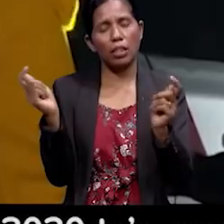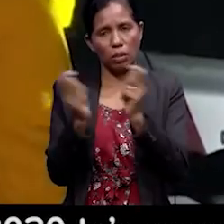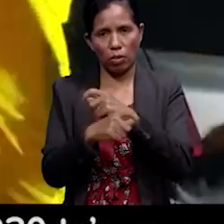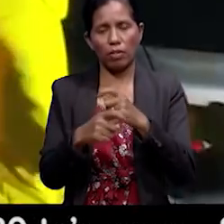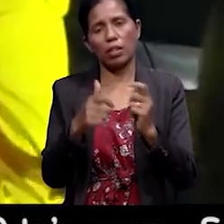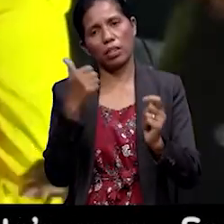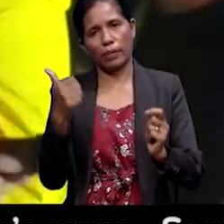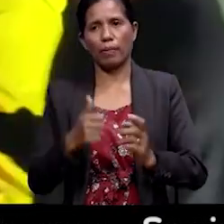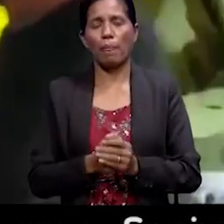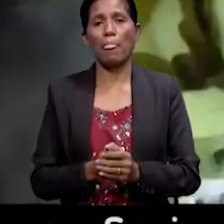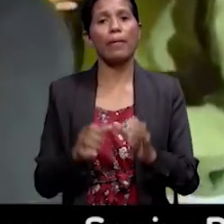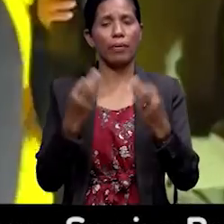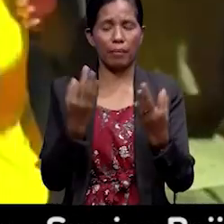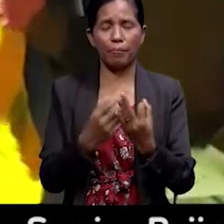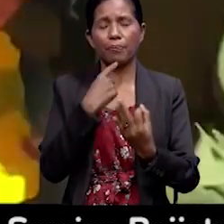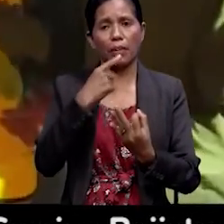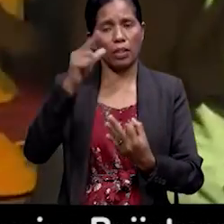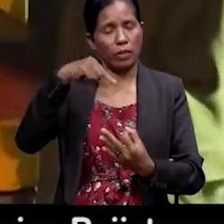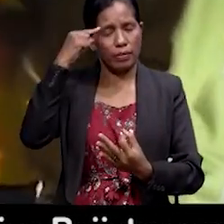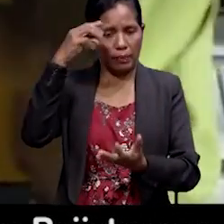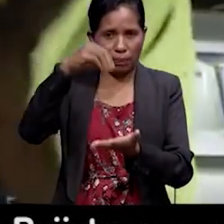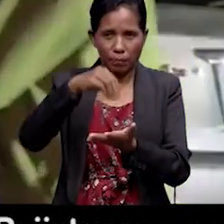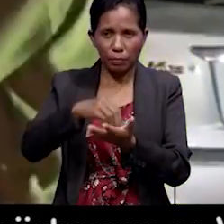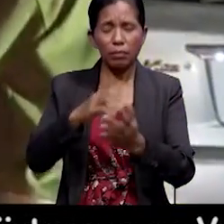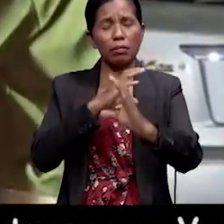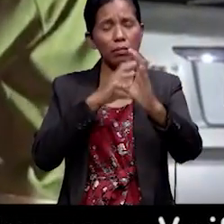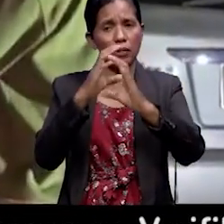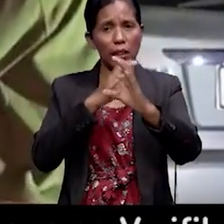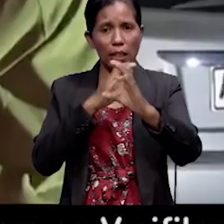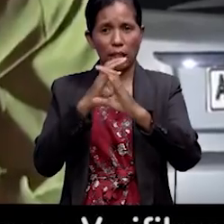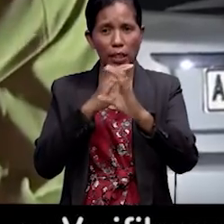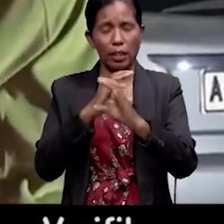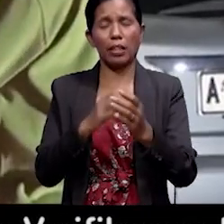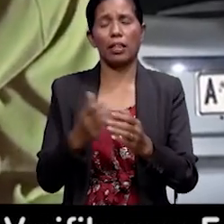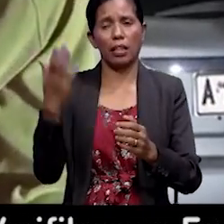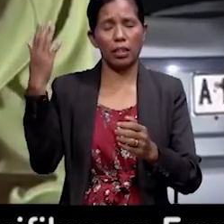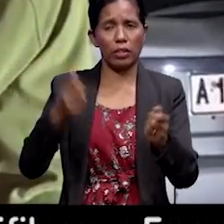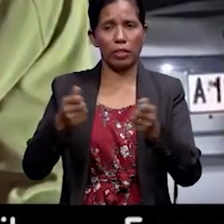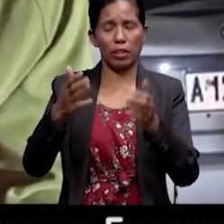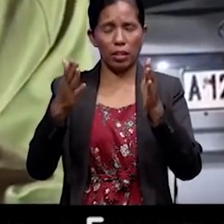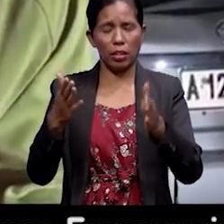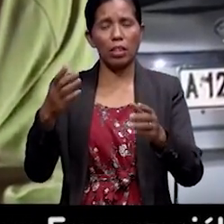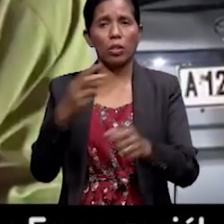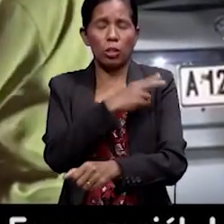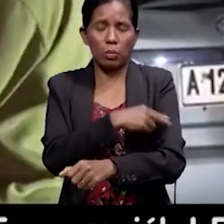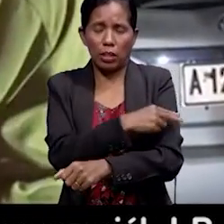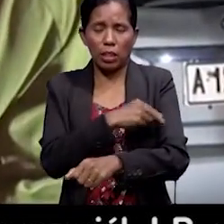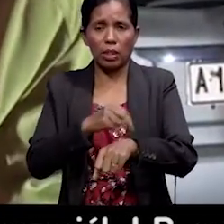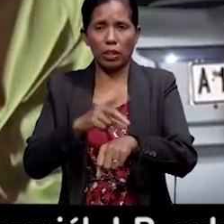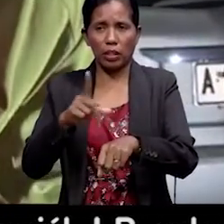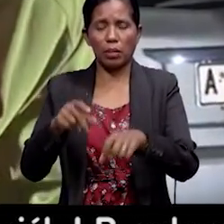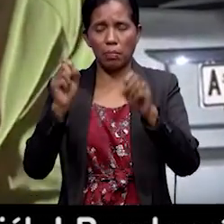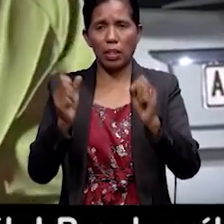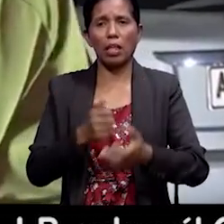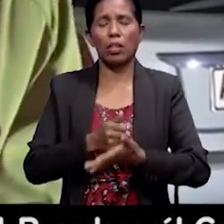Família Matibian Mosso Zere, governo tem que tal careta funerário no condutor permanente e hospital nacional, o nebele atende